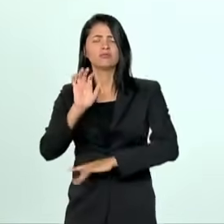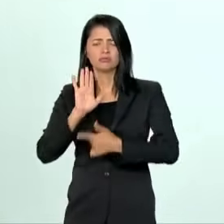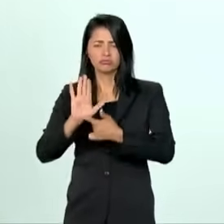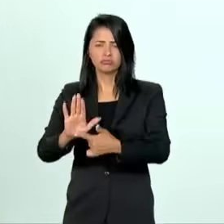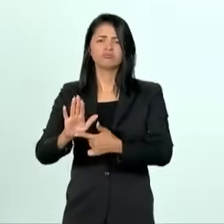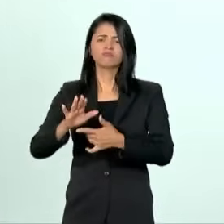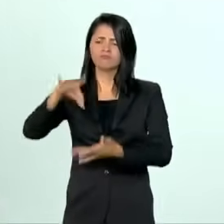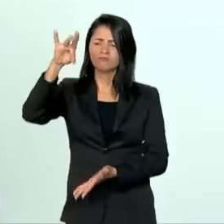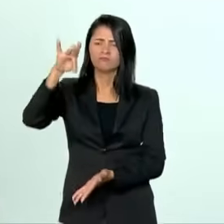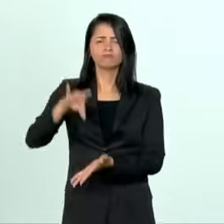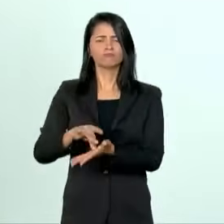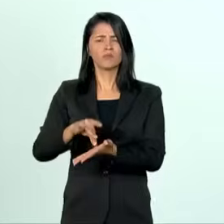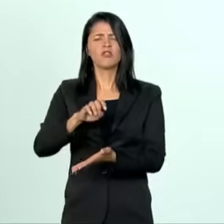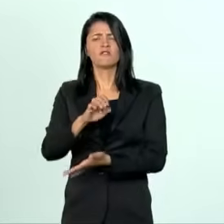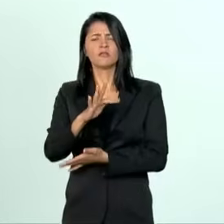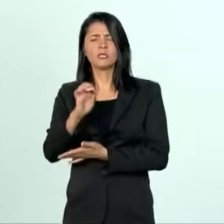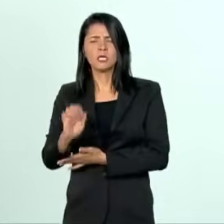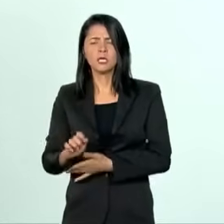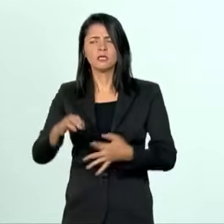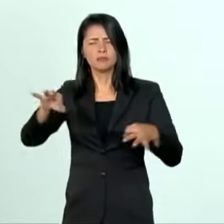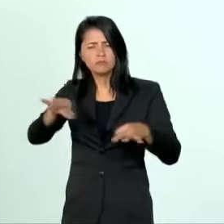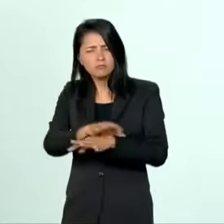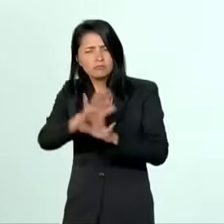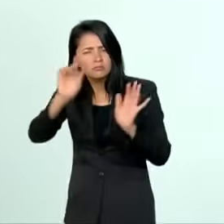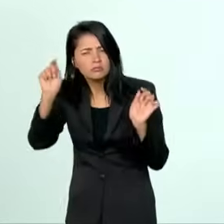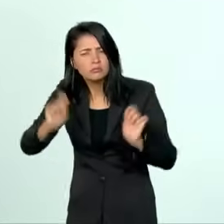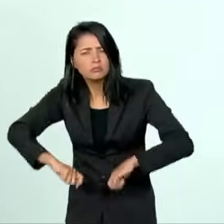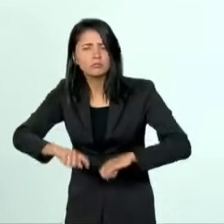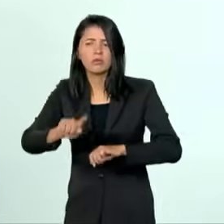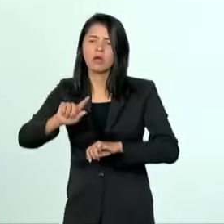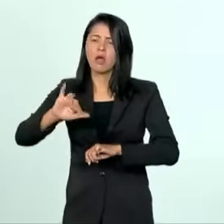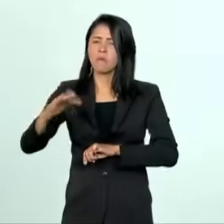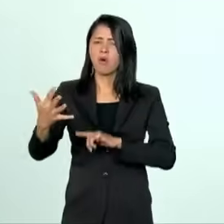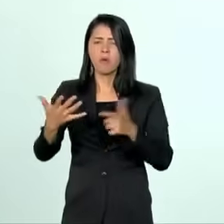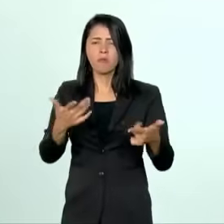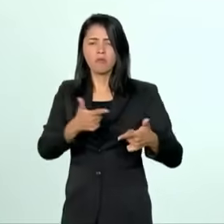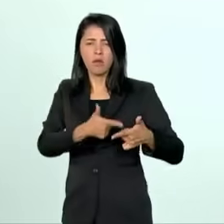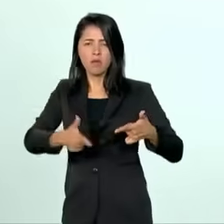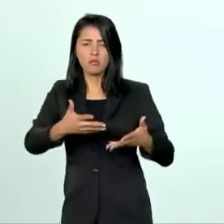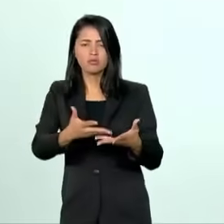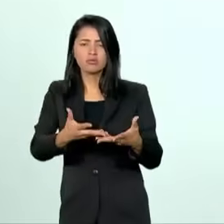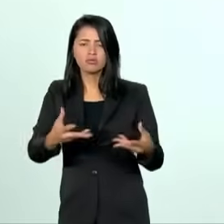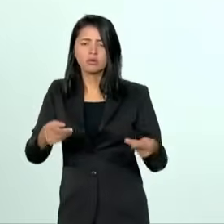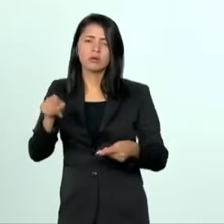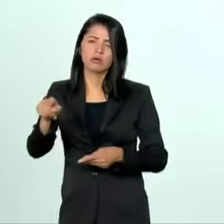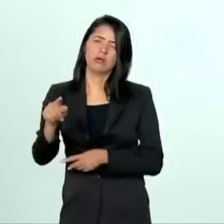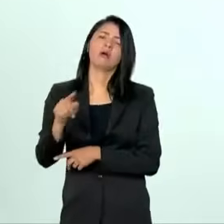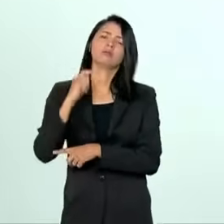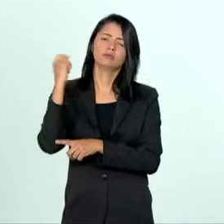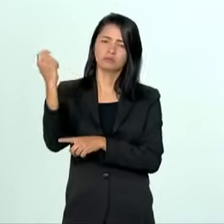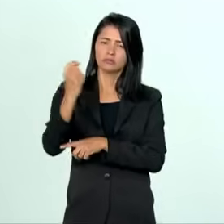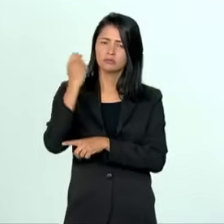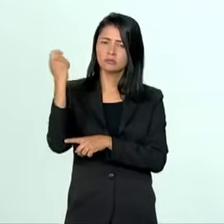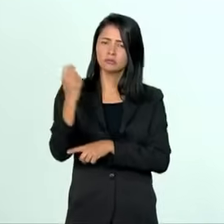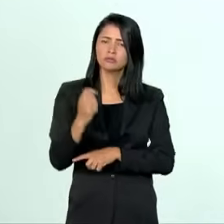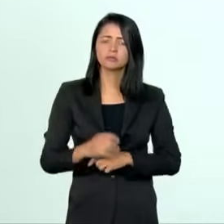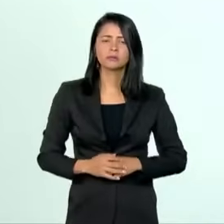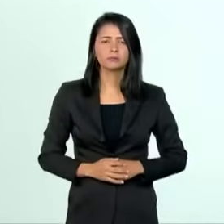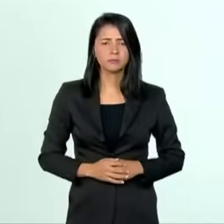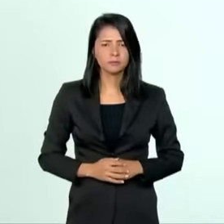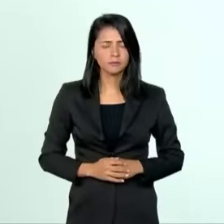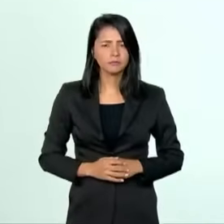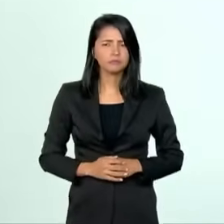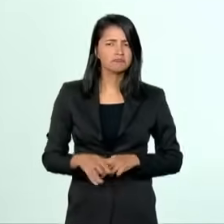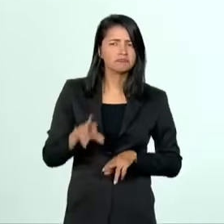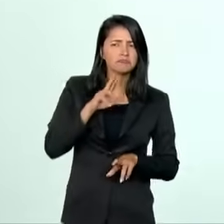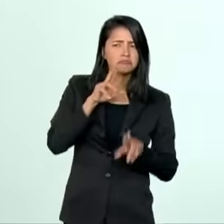de eficiência, de eficácia, para poder resolver esse problema do Rio Grande do Sul. E